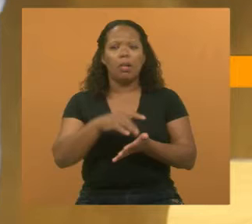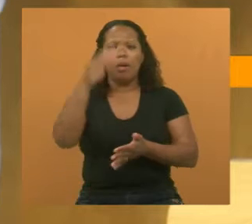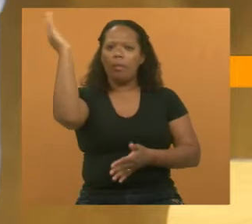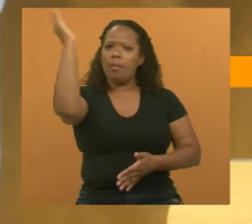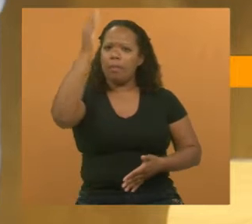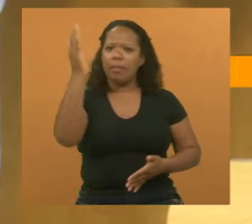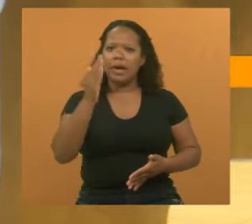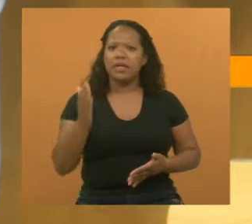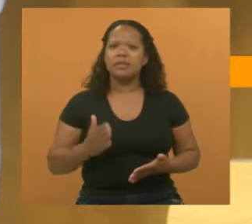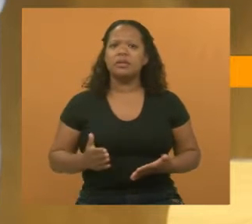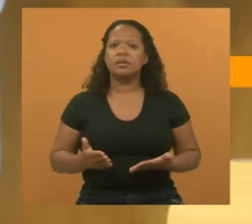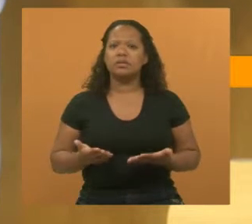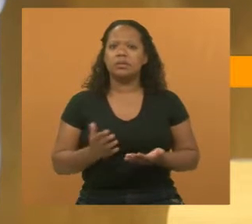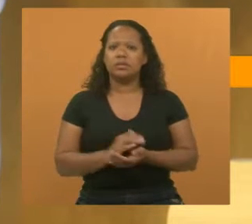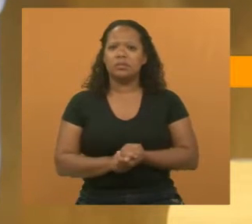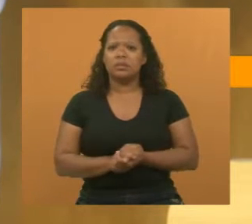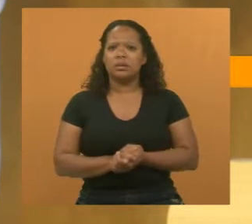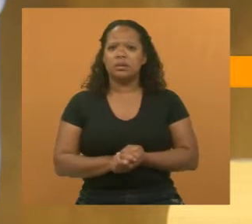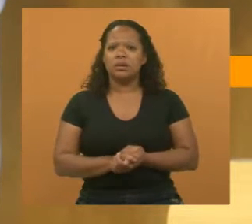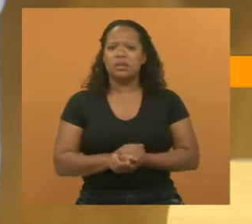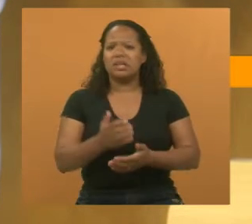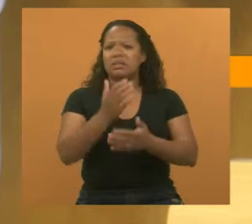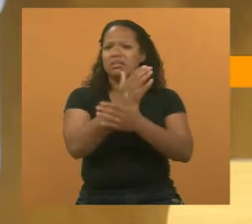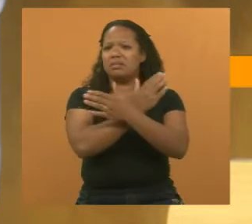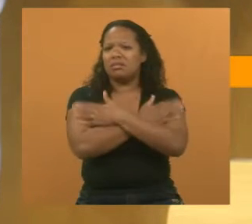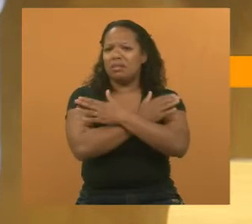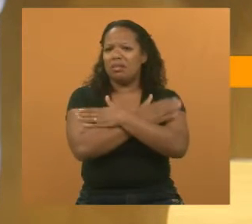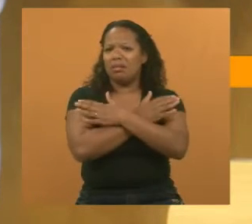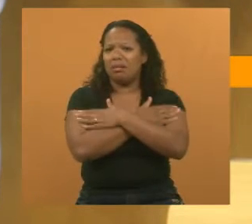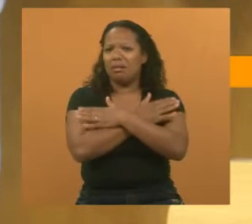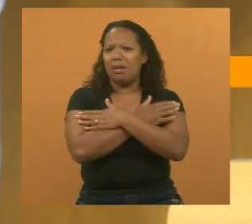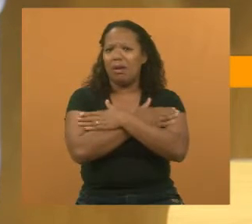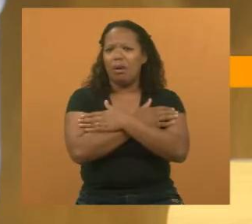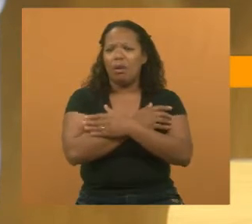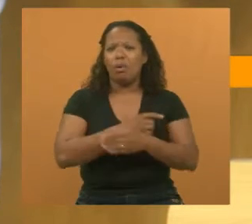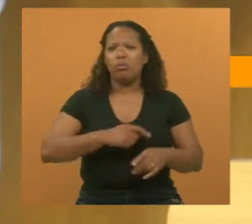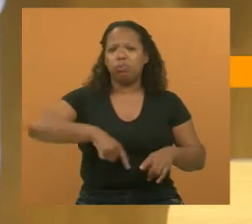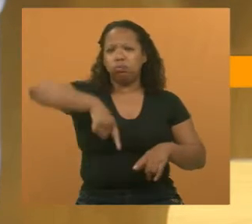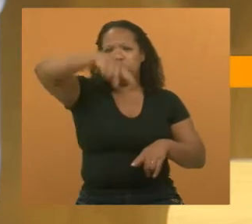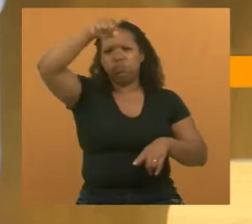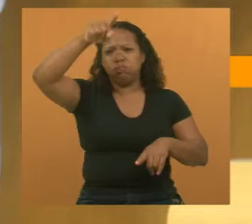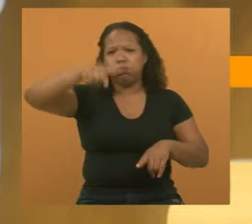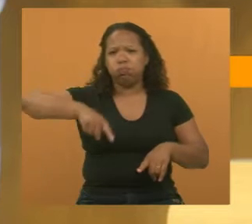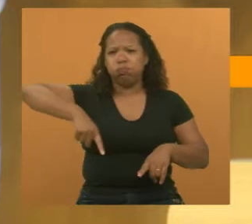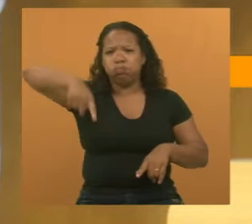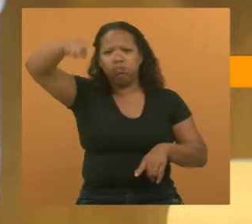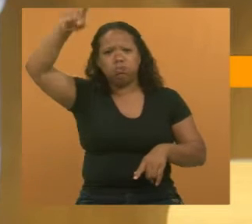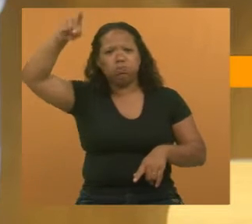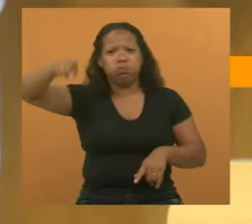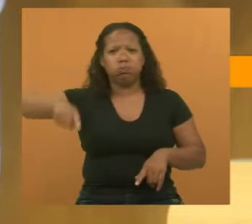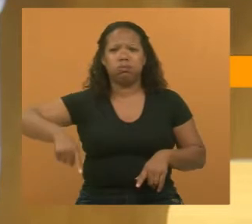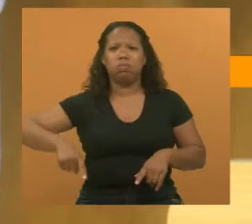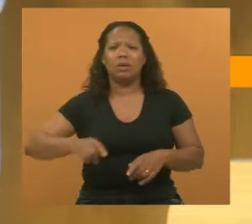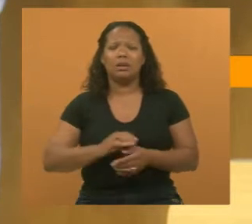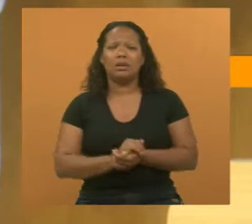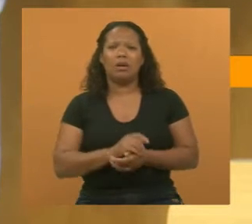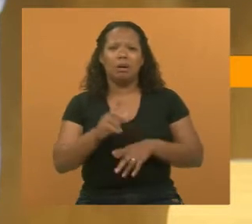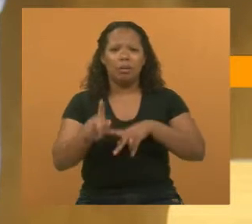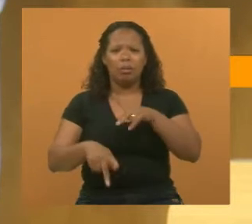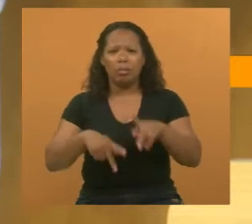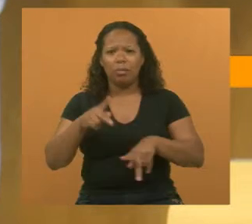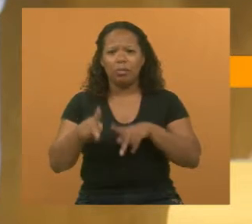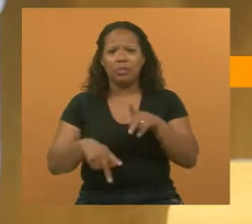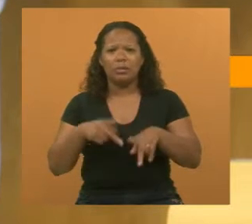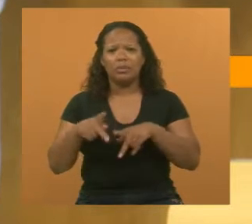Brasil que tem um índice de desemprego extremamente alto, que a população vem perdendo